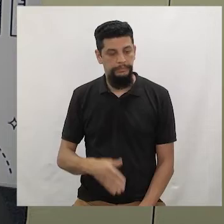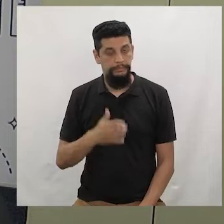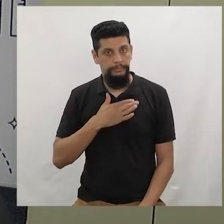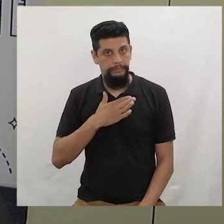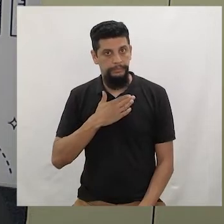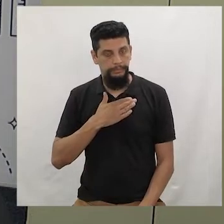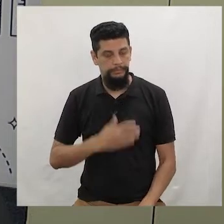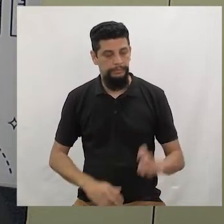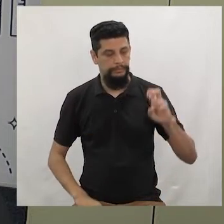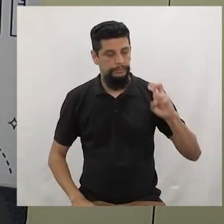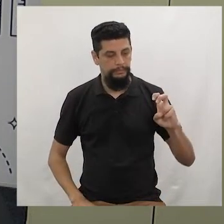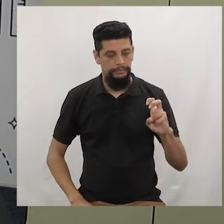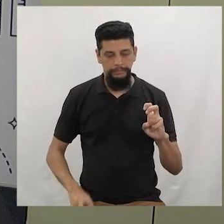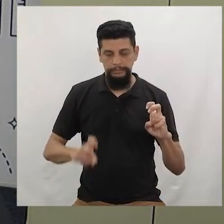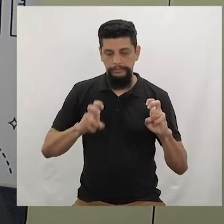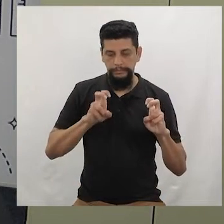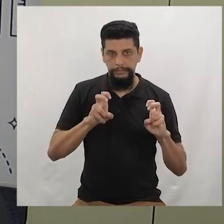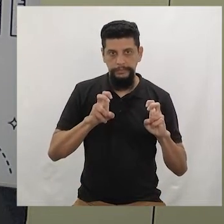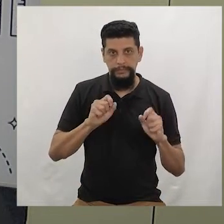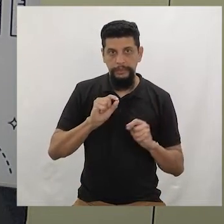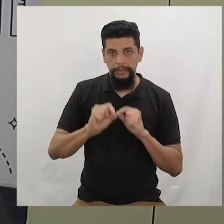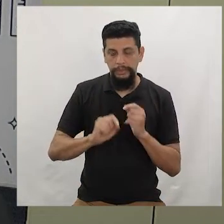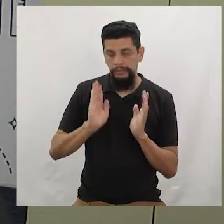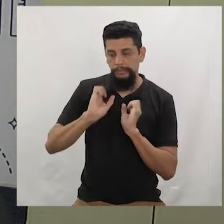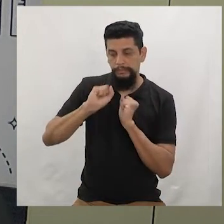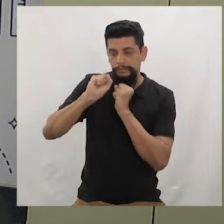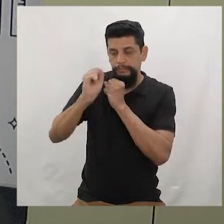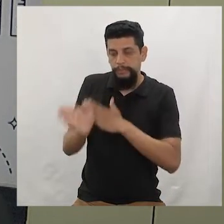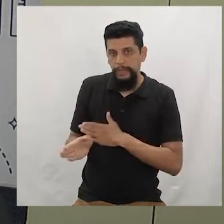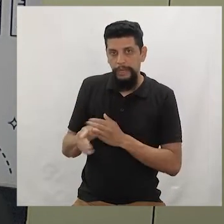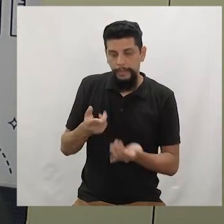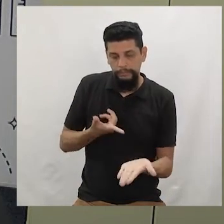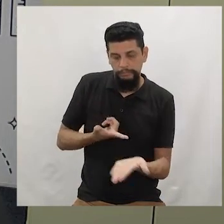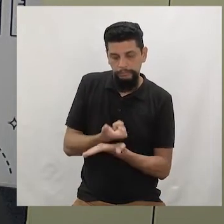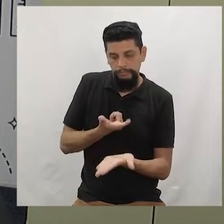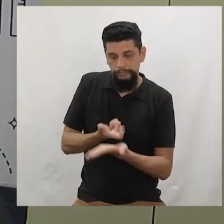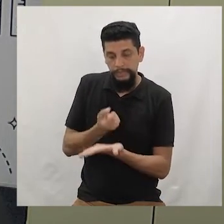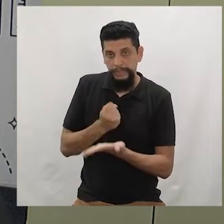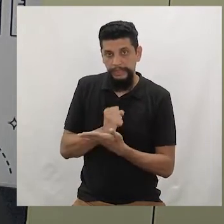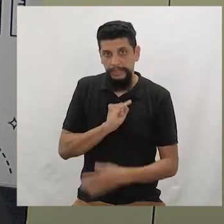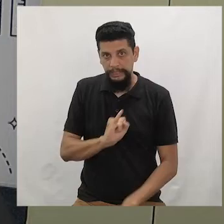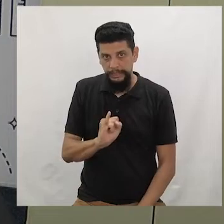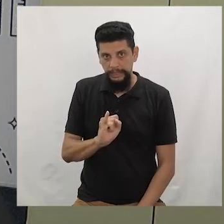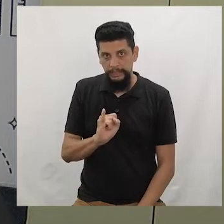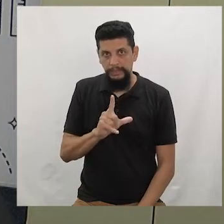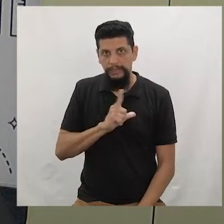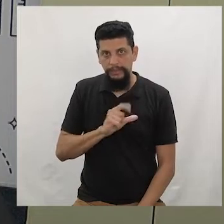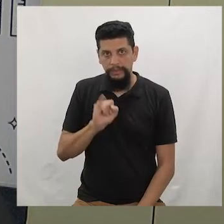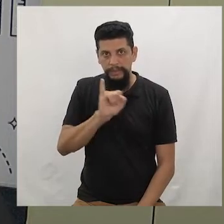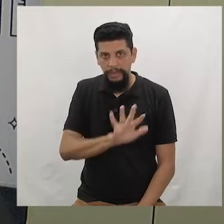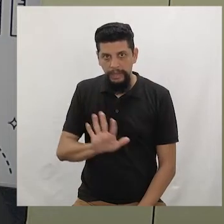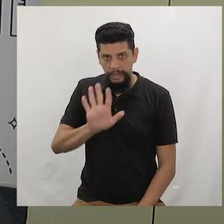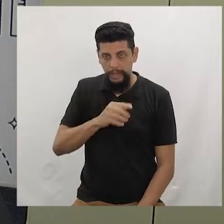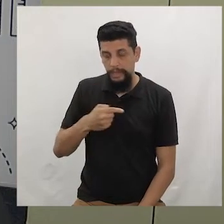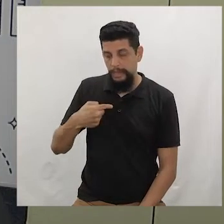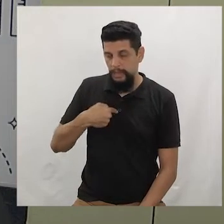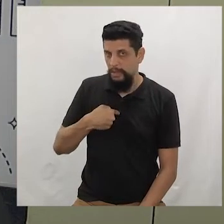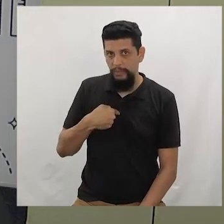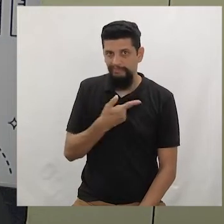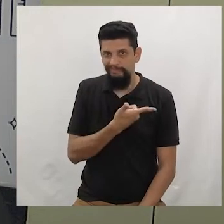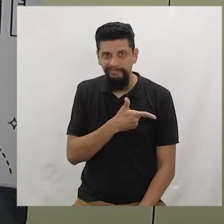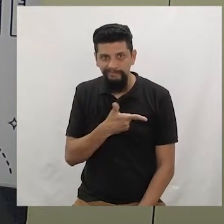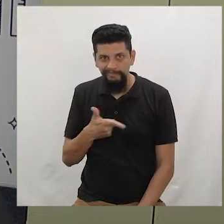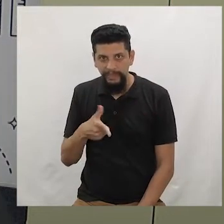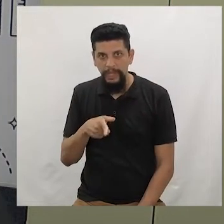Cris e 5 cartas para mim. E o que sobrar fica para comprar. Caso apareça uma imagem que eu